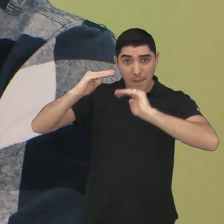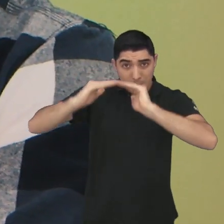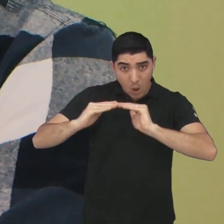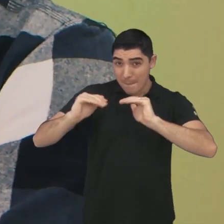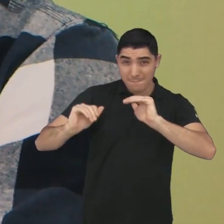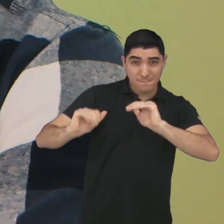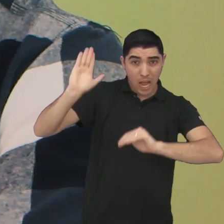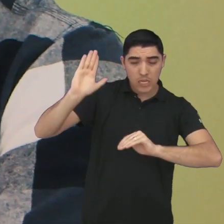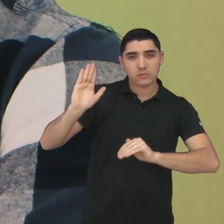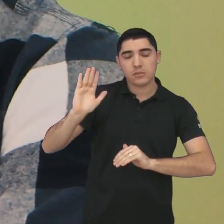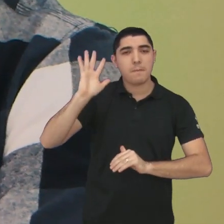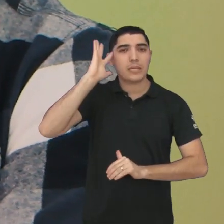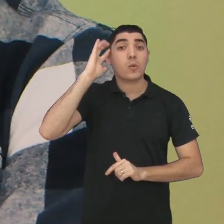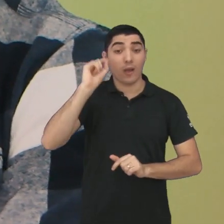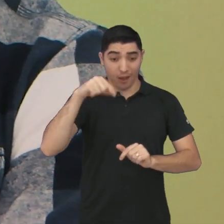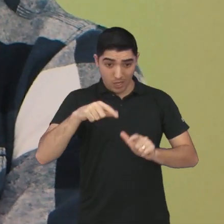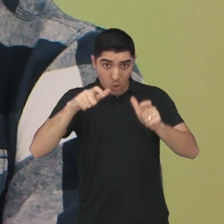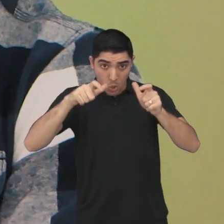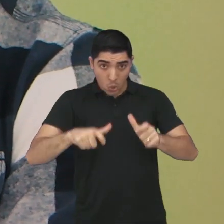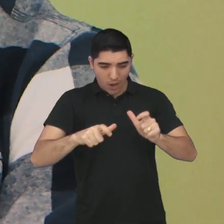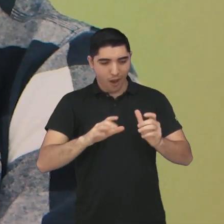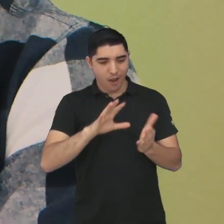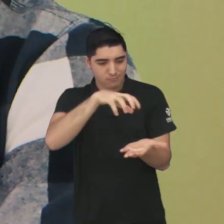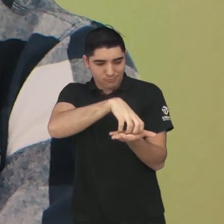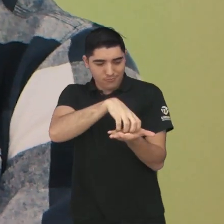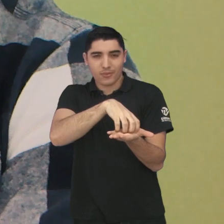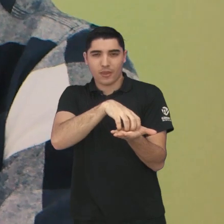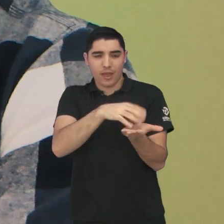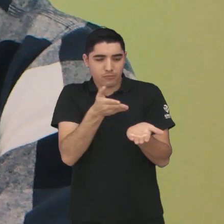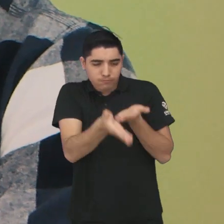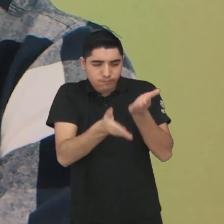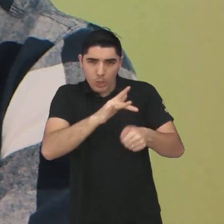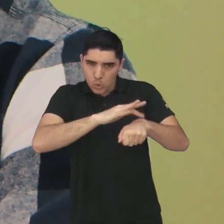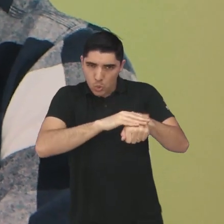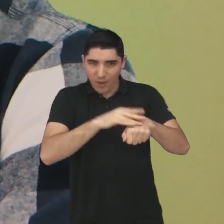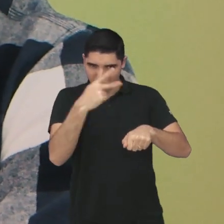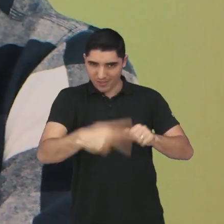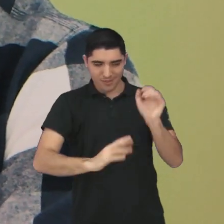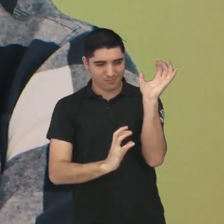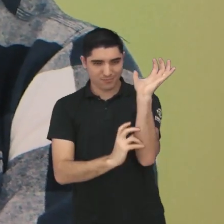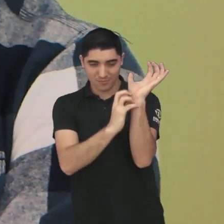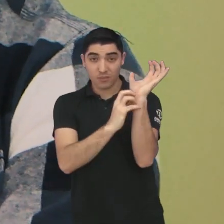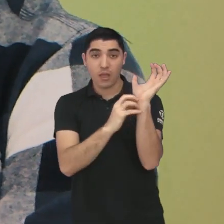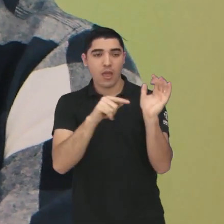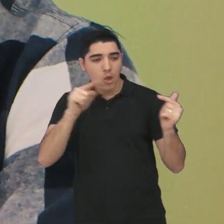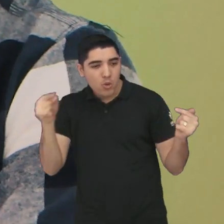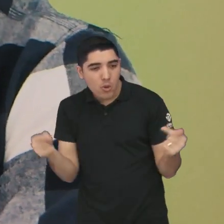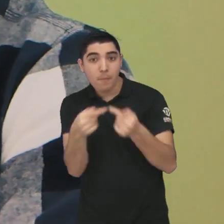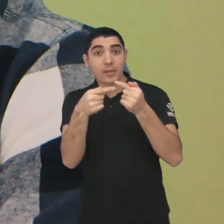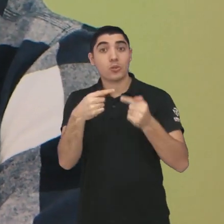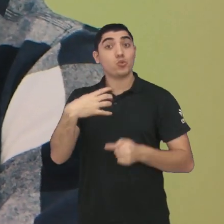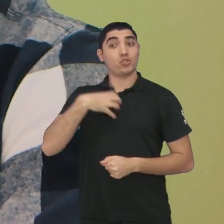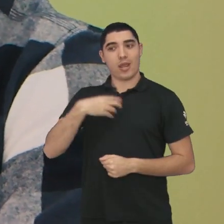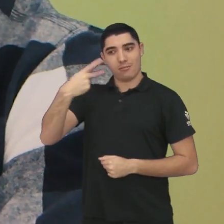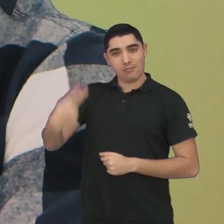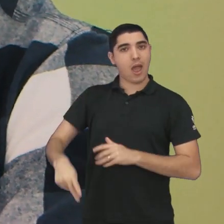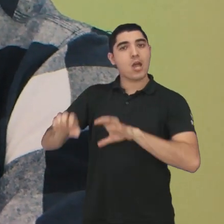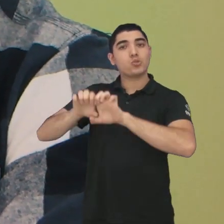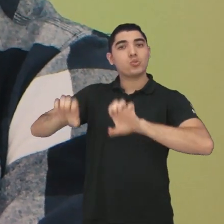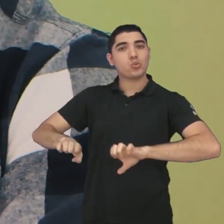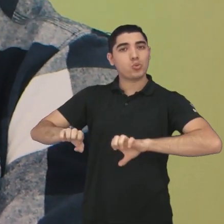fase sanatorial foi responsável por dar essa cara que a cidade tem hoje, né? Ter a estrutura que essa cidade